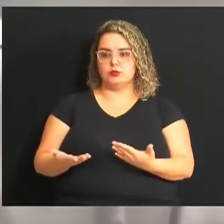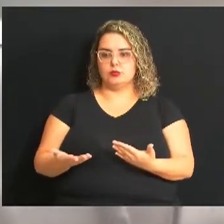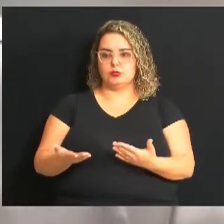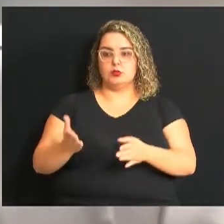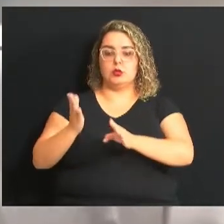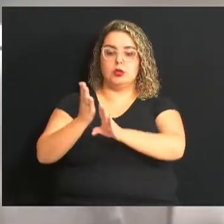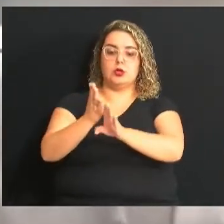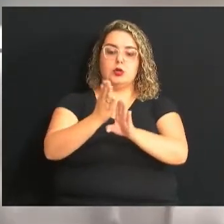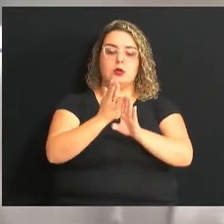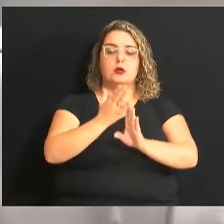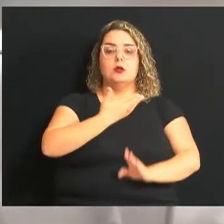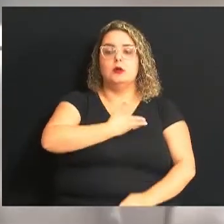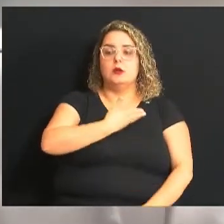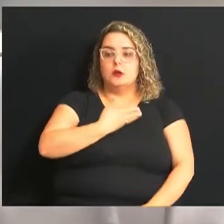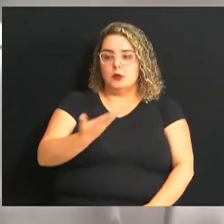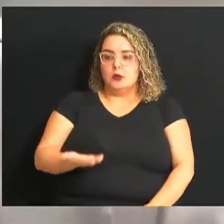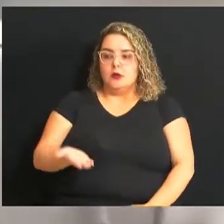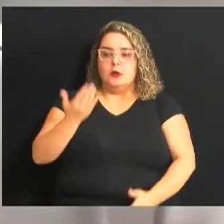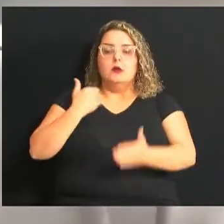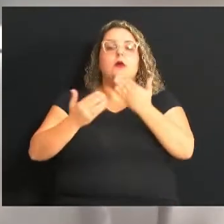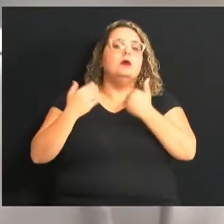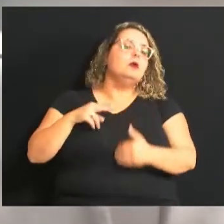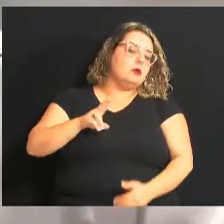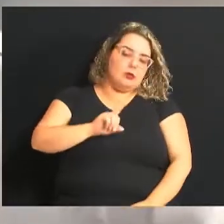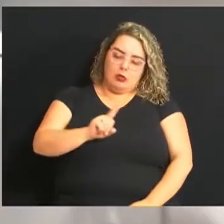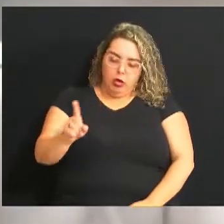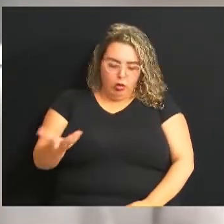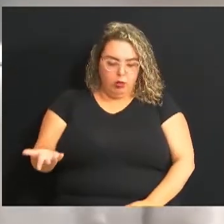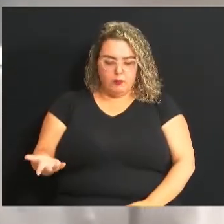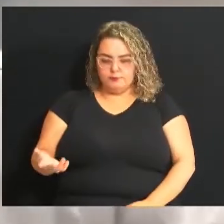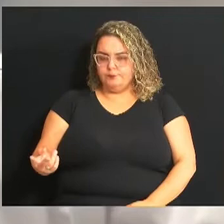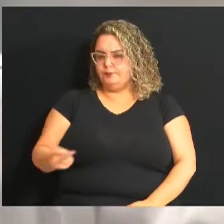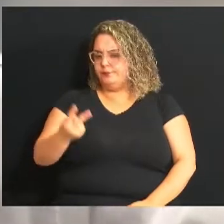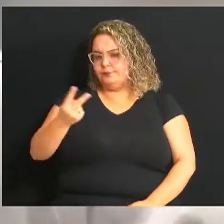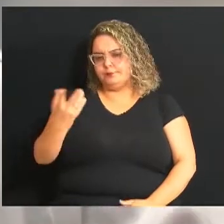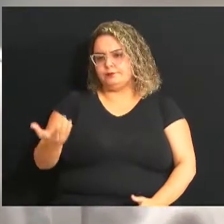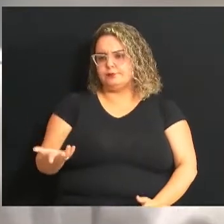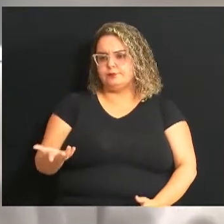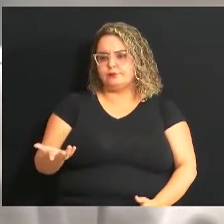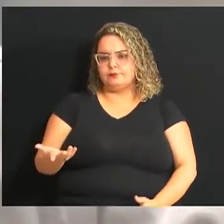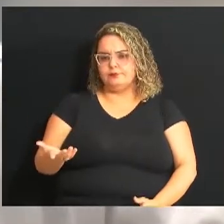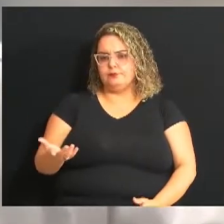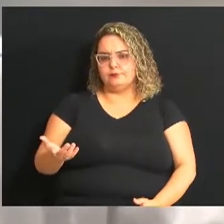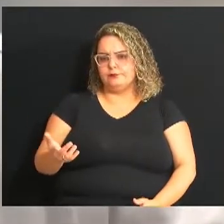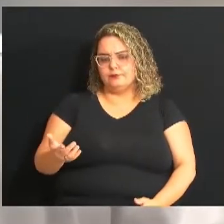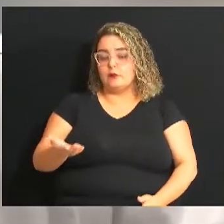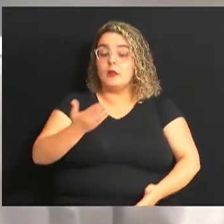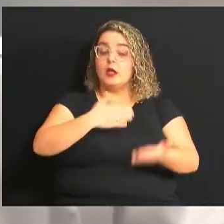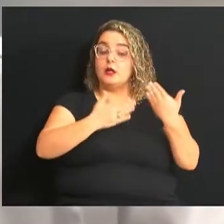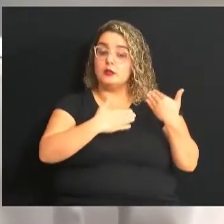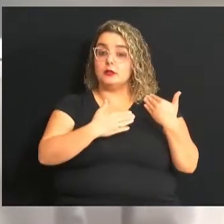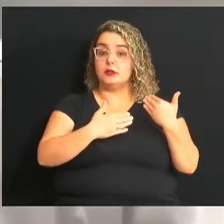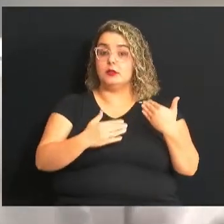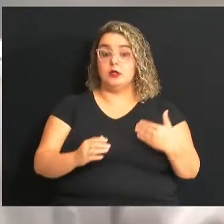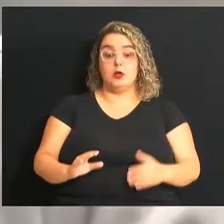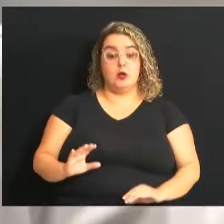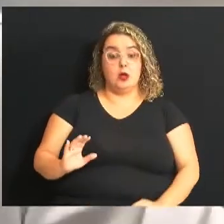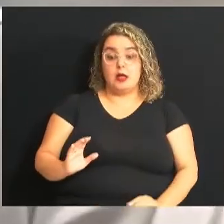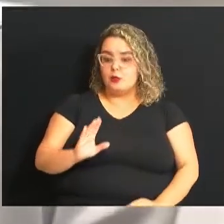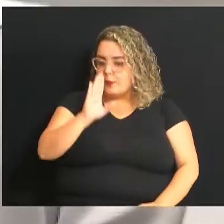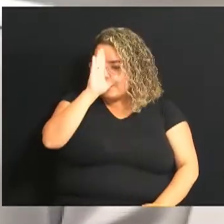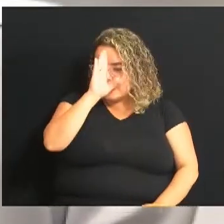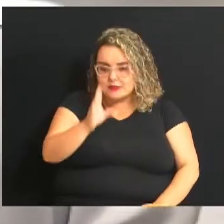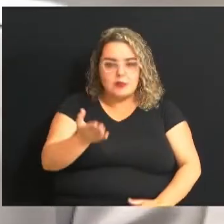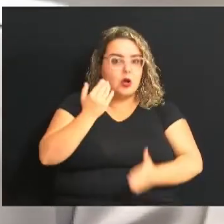os amigos. O fato de comer ou não é secundário. Já no passado, não. O fato de comer na festa era o primordial.